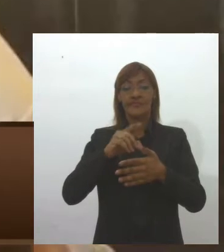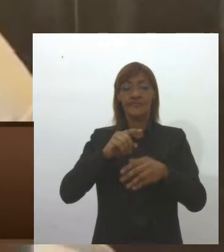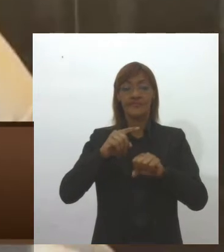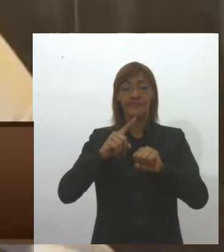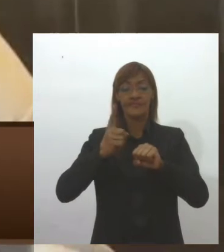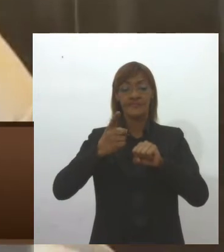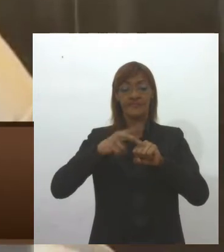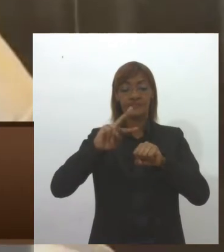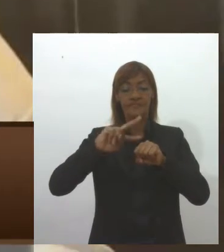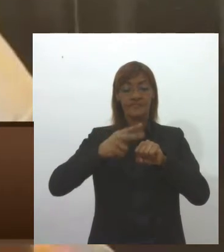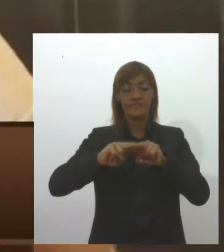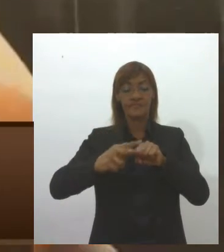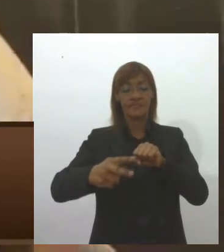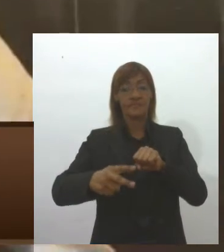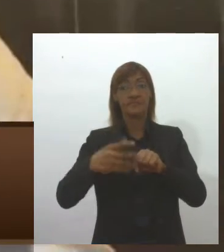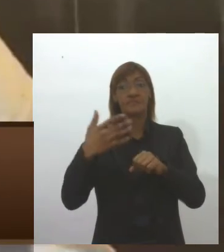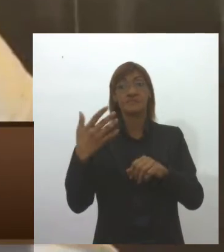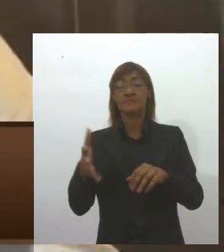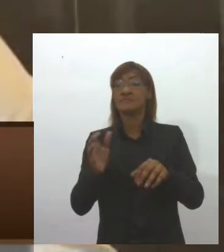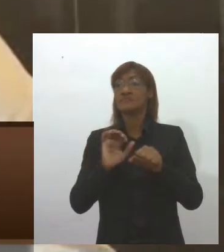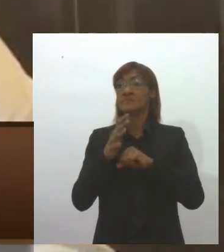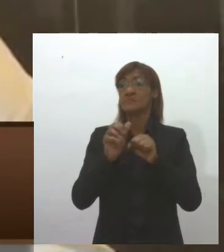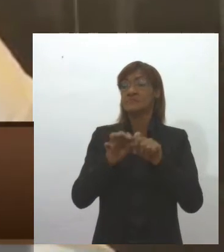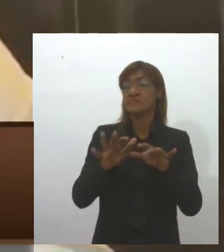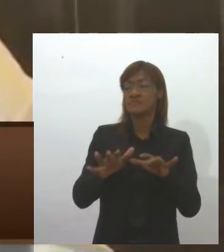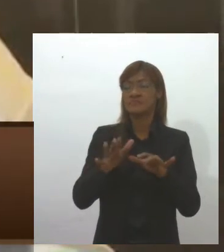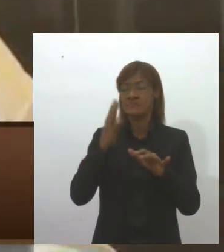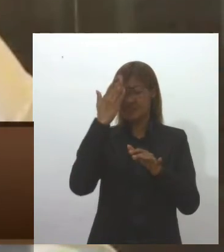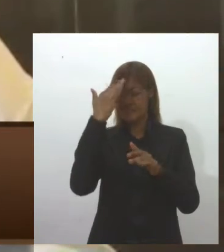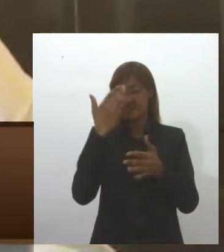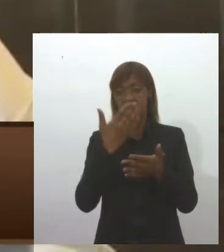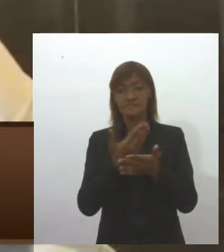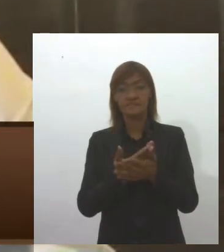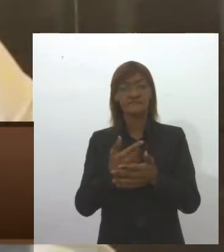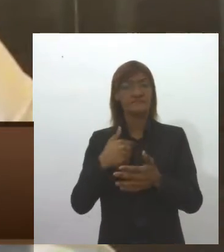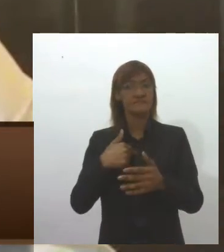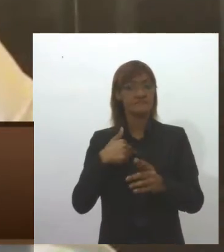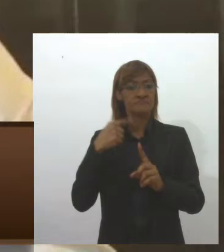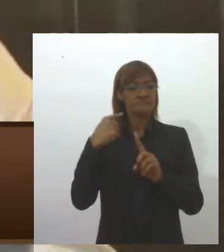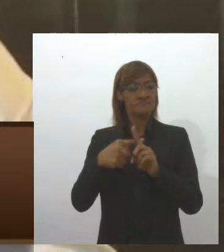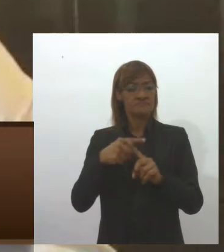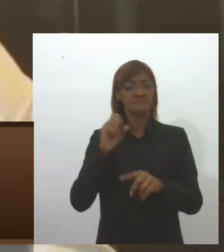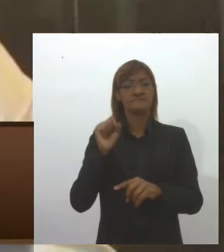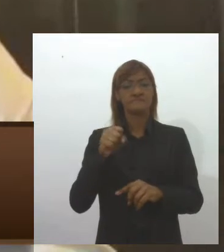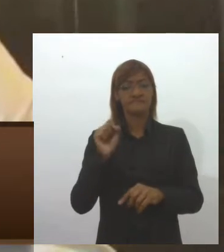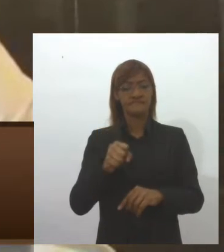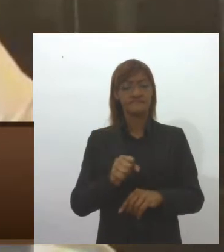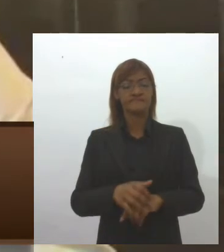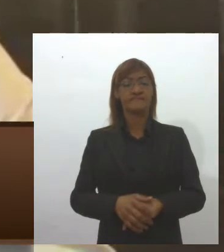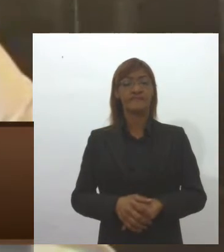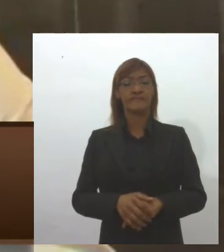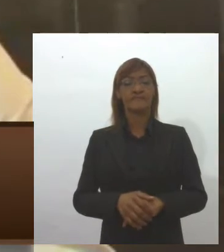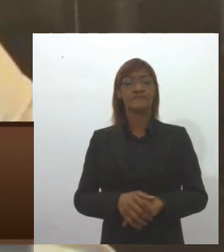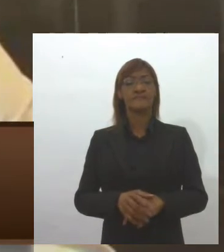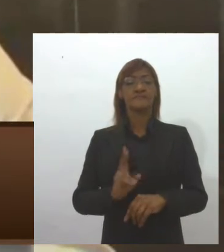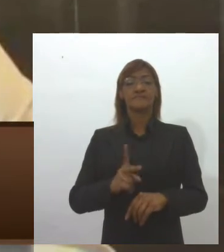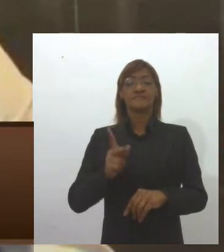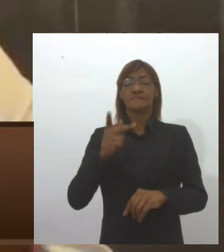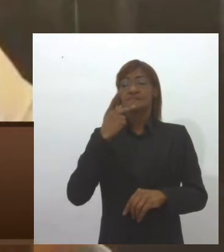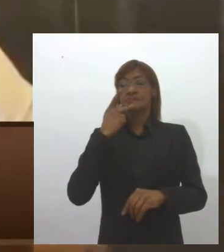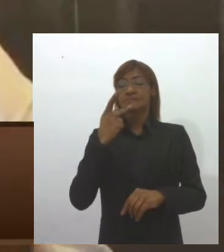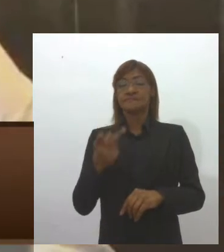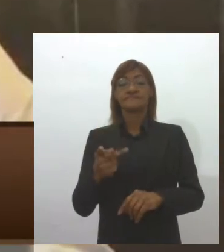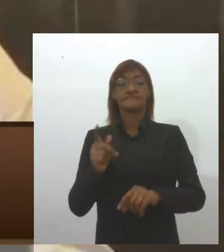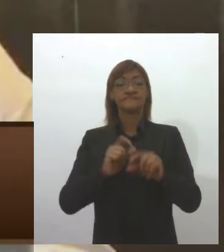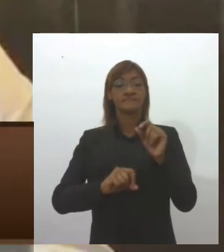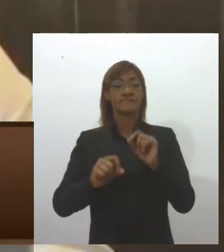não causando maiores problemas, eu acredito e sou muito otimista com o turismo. Eu sempre digo em todas as reuniões que eu vou, eu acho que